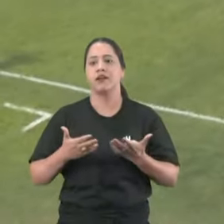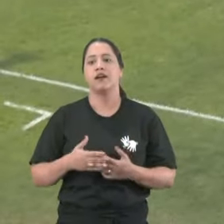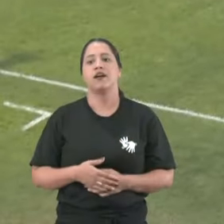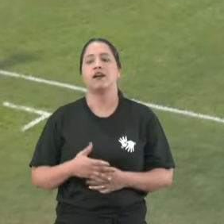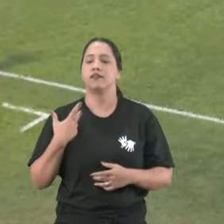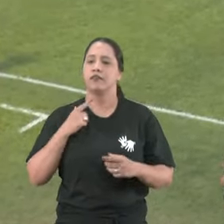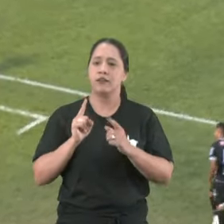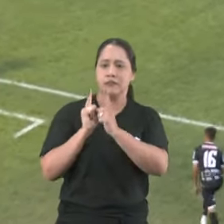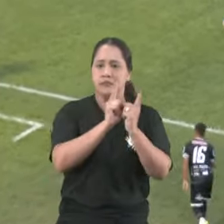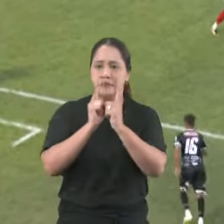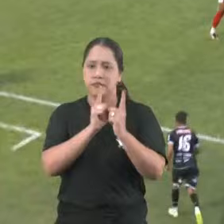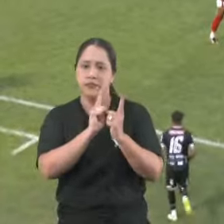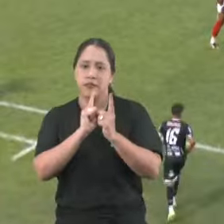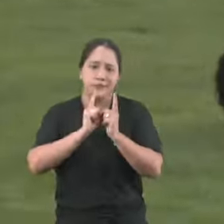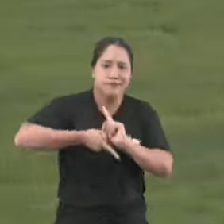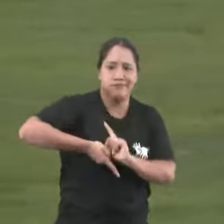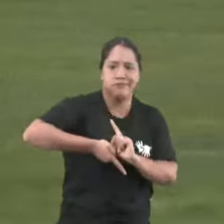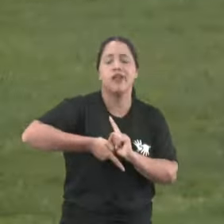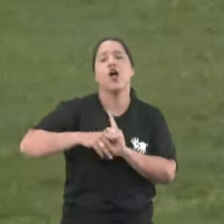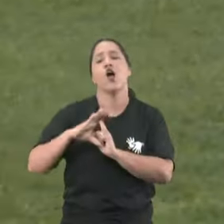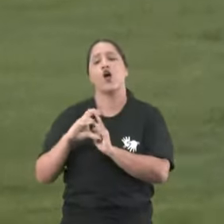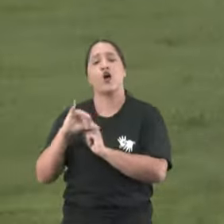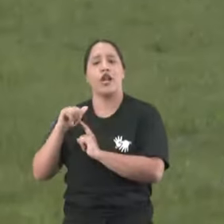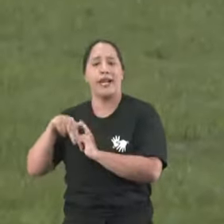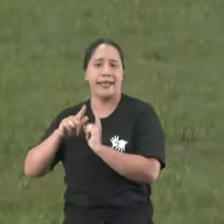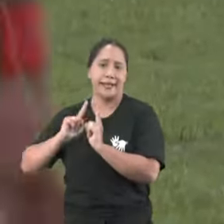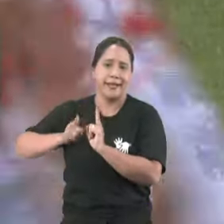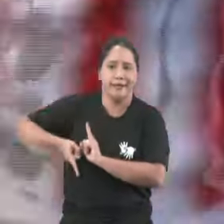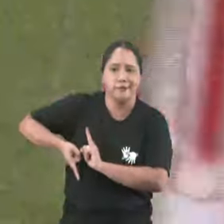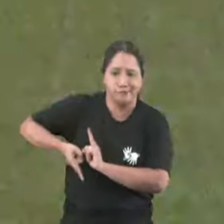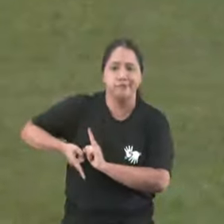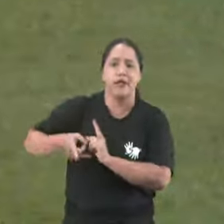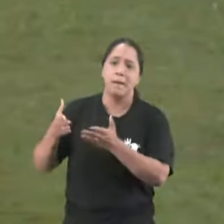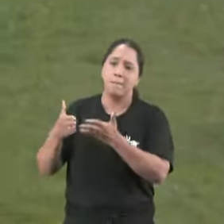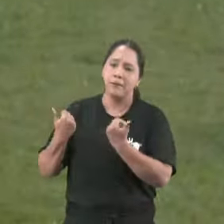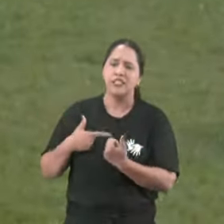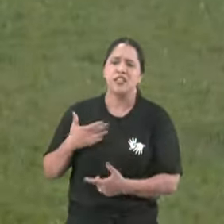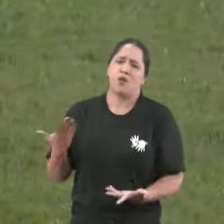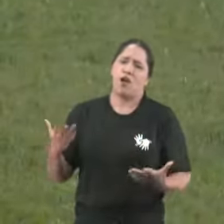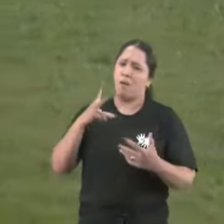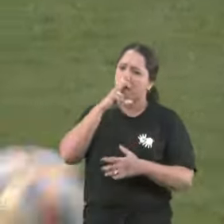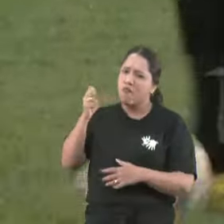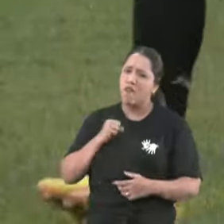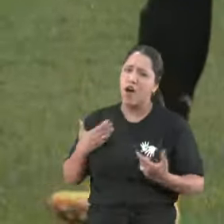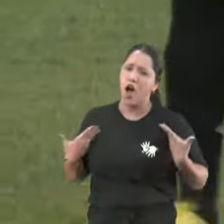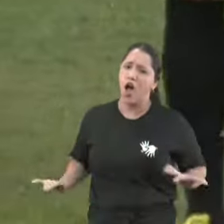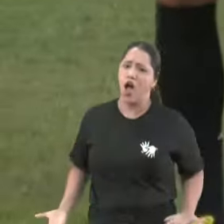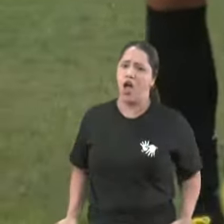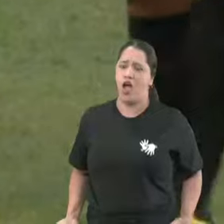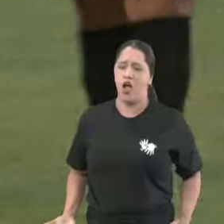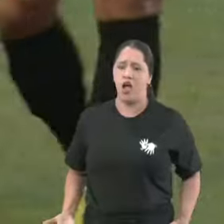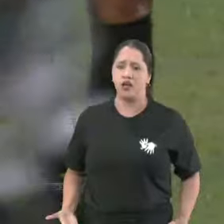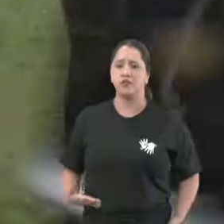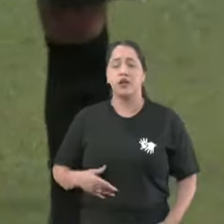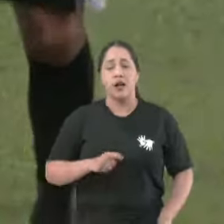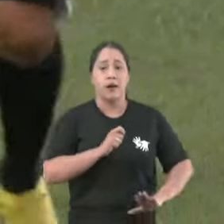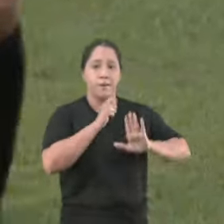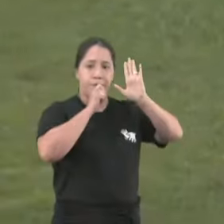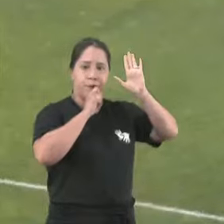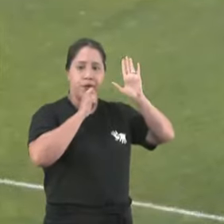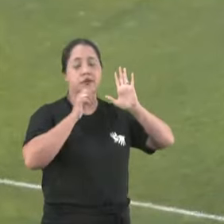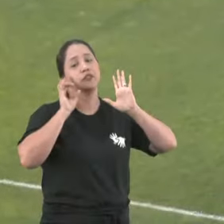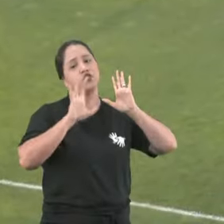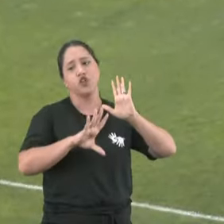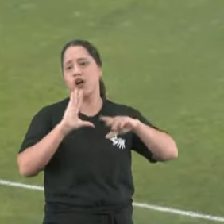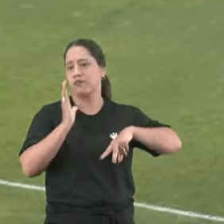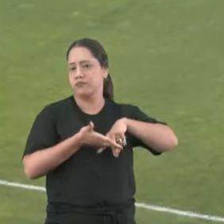Disputa ali no meio do Caio com o Colina. O Colina cai, pede a chegada um pouco mais forte do Caio. O árbitro marca apenas